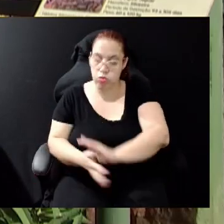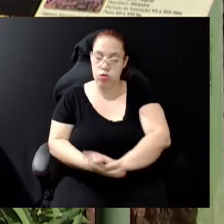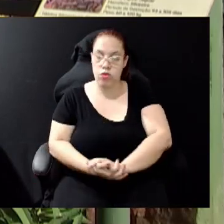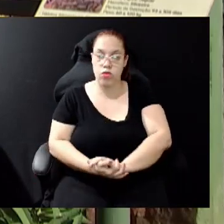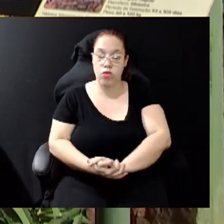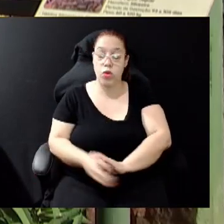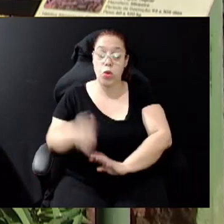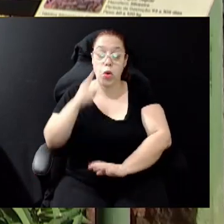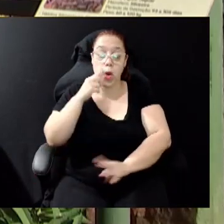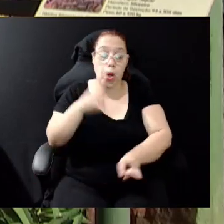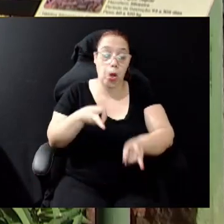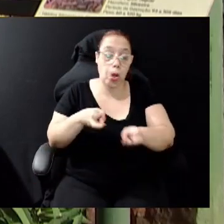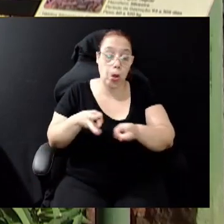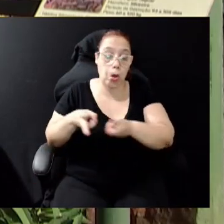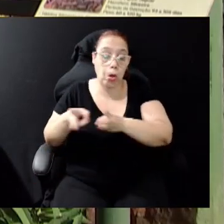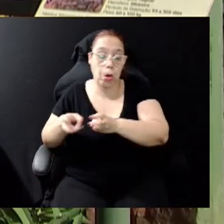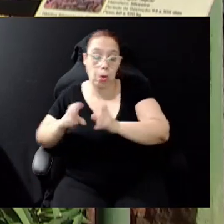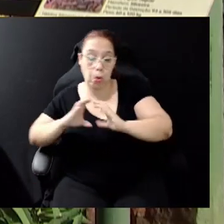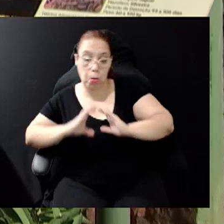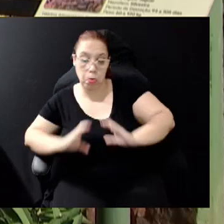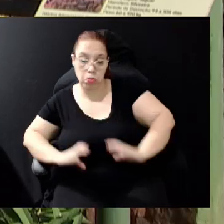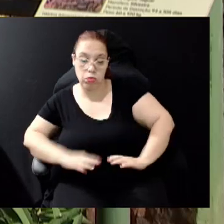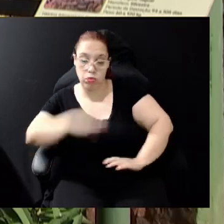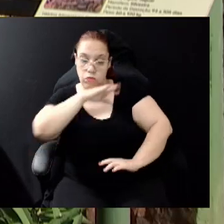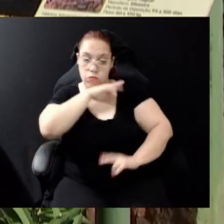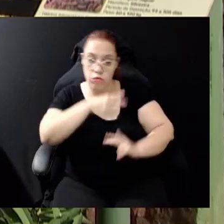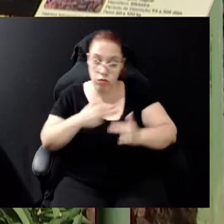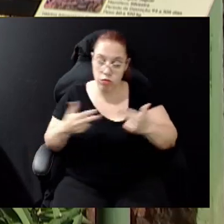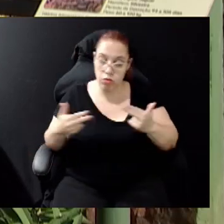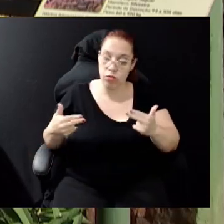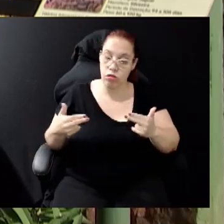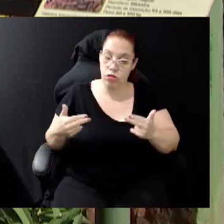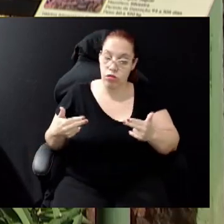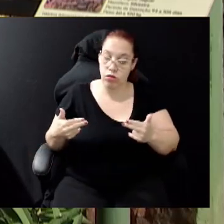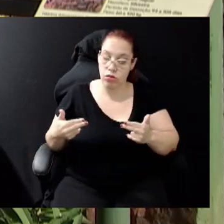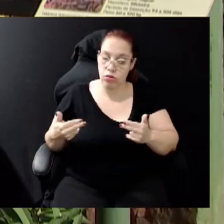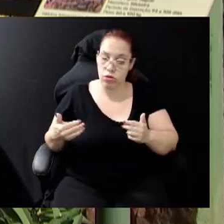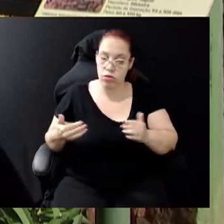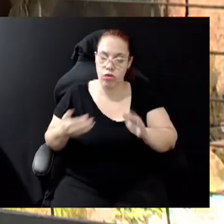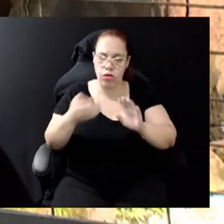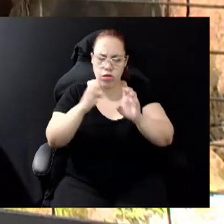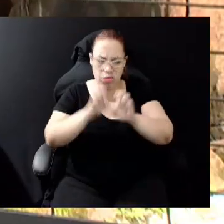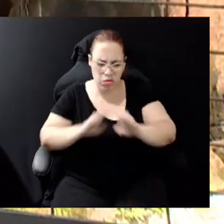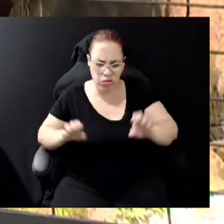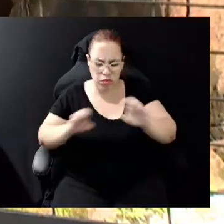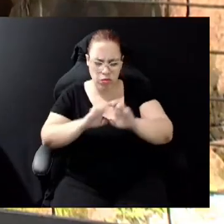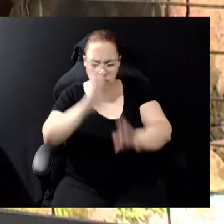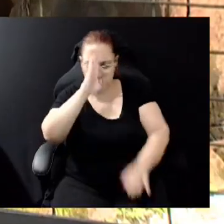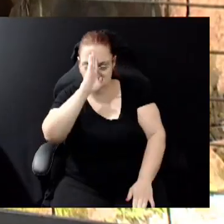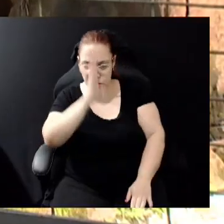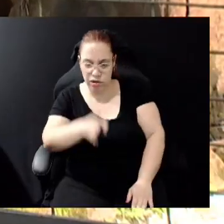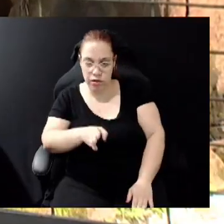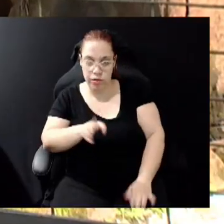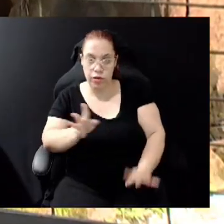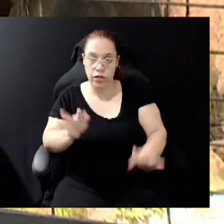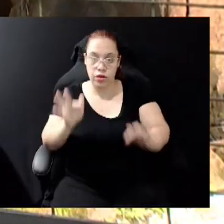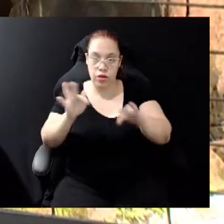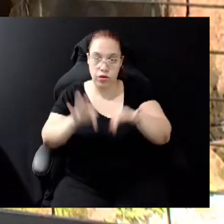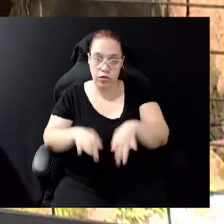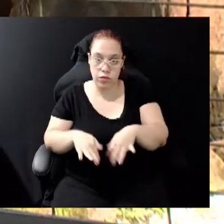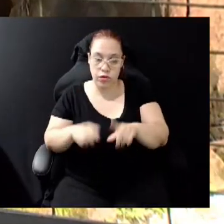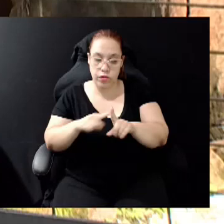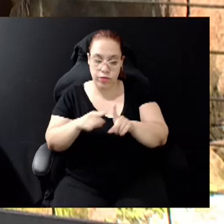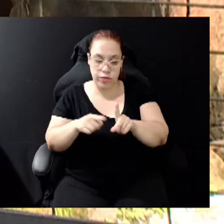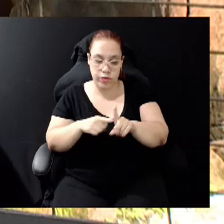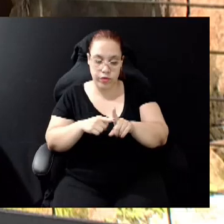alguns comportamentos dos animais e algumas estruturas, né? Principalmente no final de gestação, por exemplo, tem o desenvolvimento